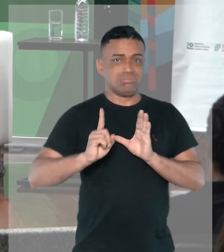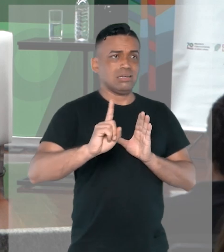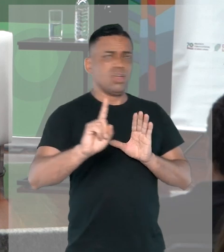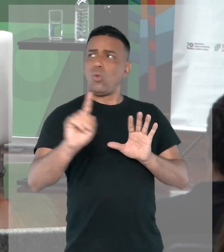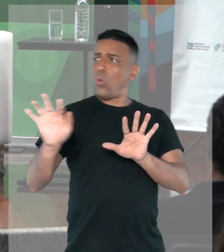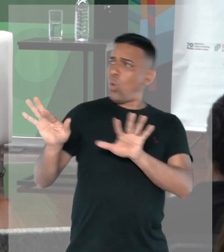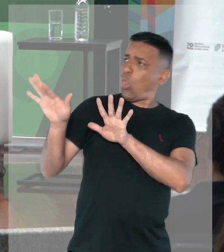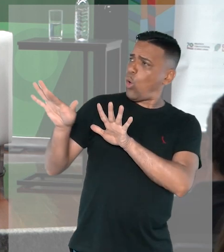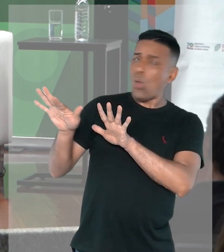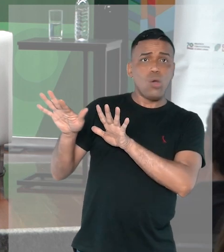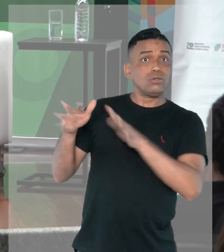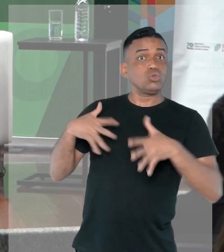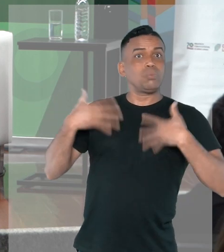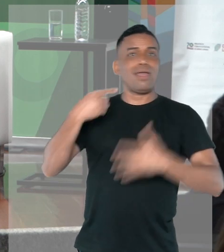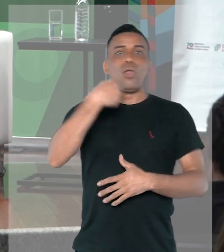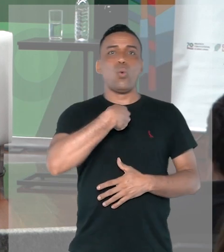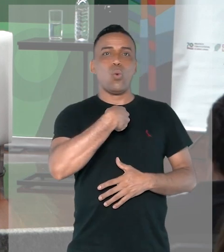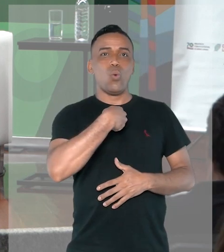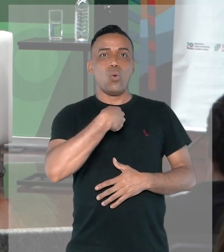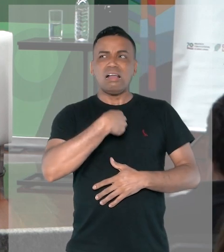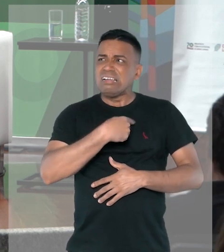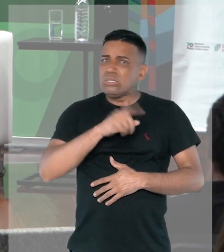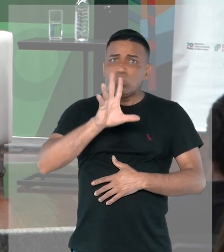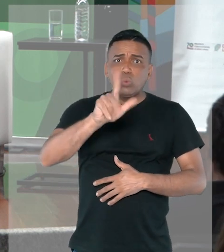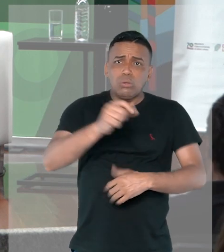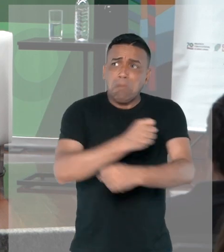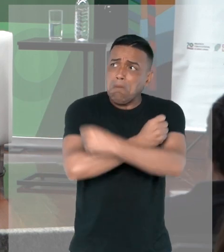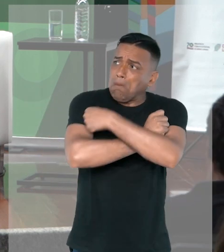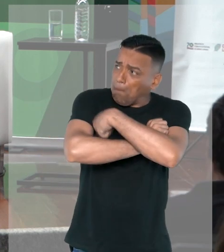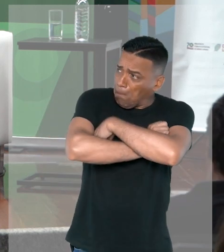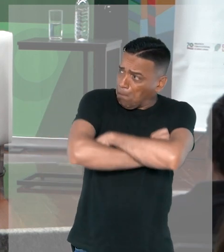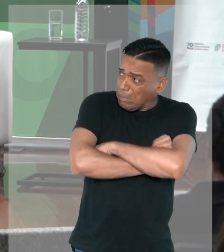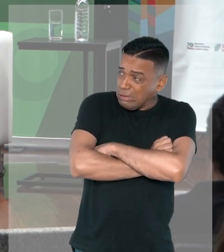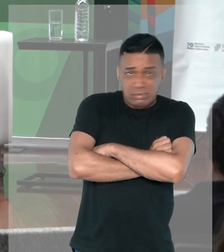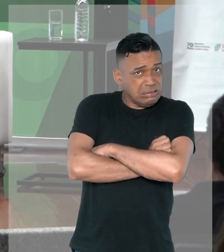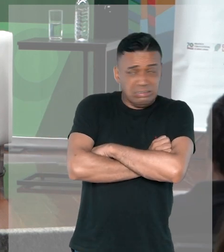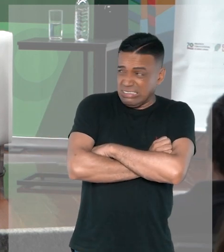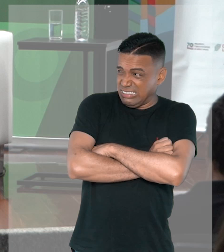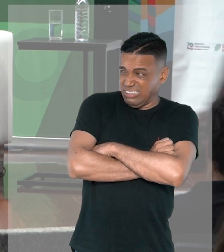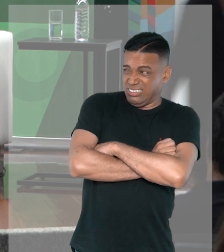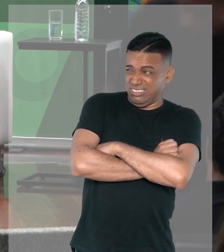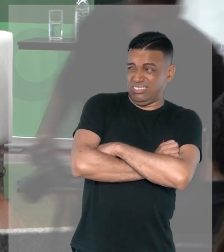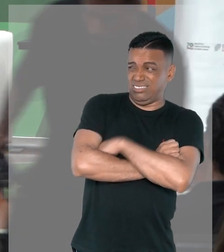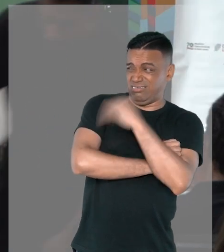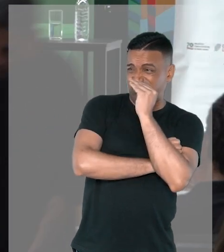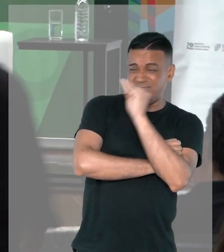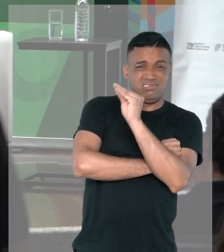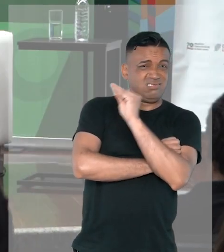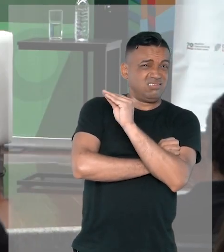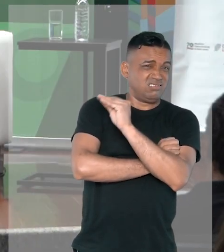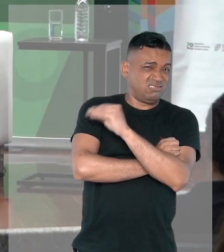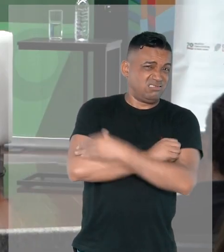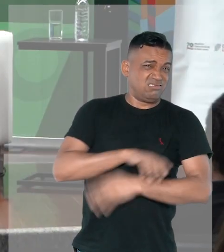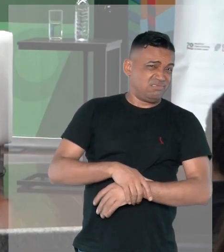eles olharam para mim, a surpresa era eu. Eles cruzaram o braço assim, como quem diz, você não me interessa, não quero nada